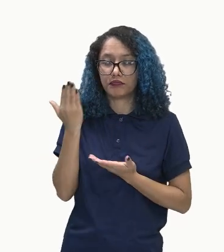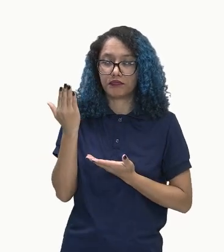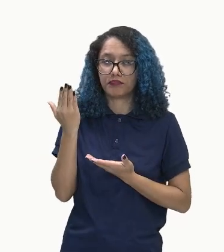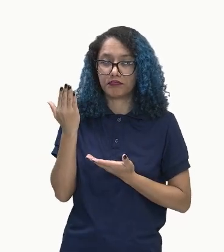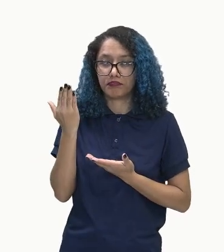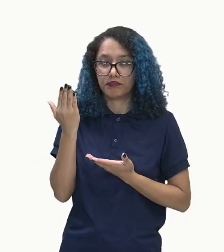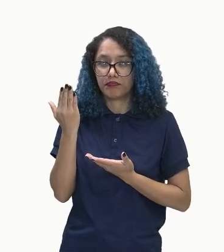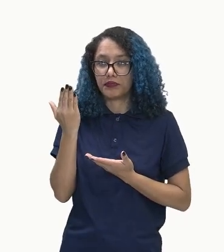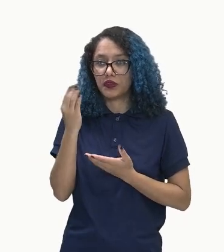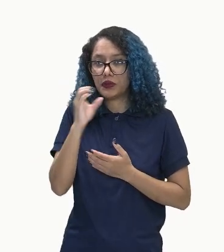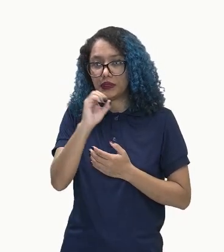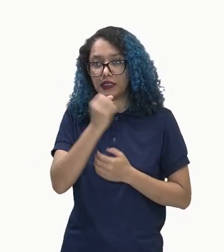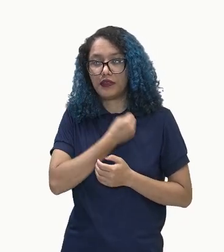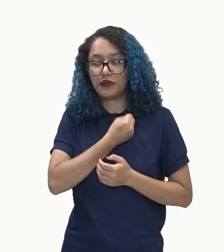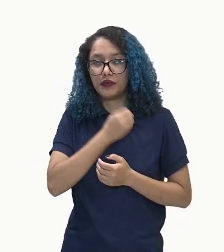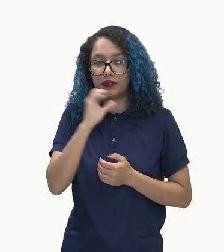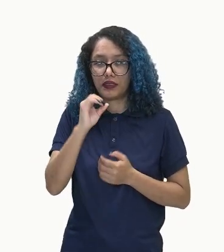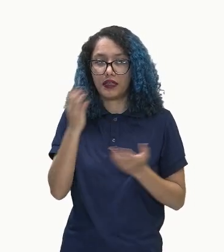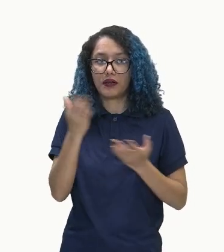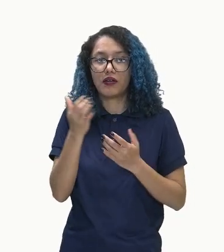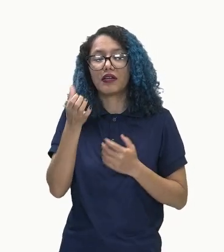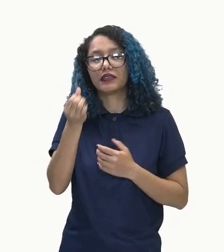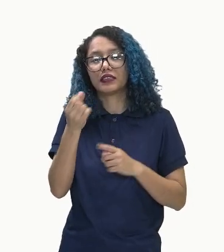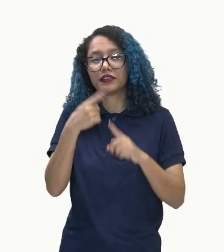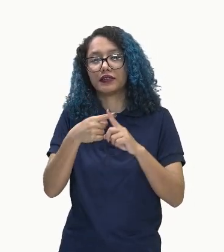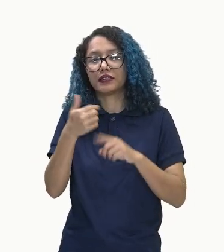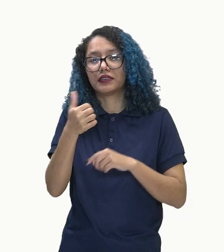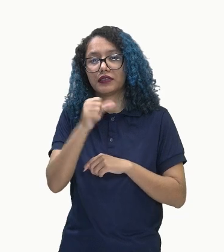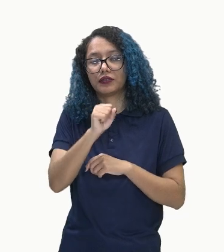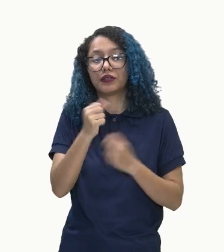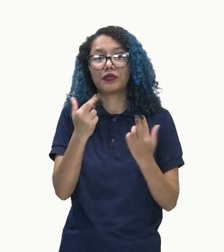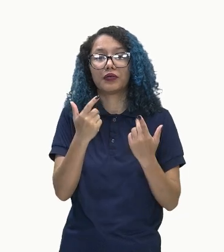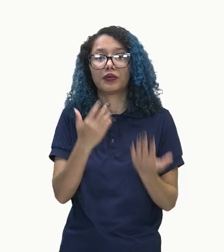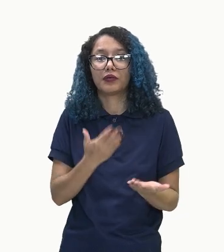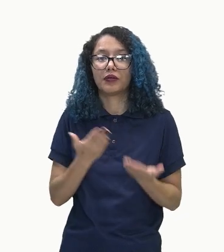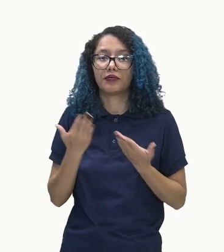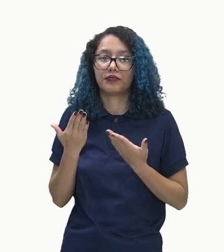Sobrou 6 vezes 18. 6 vezes 18, pessoal, equivale a